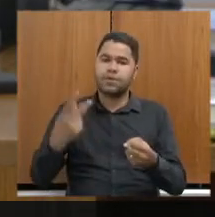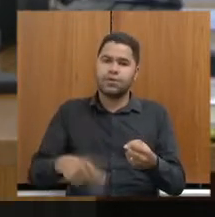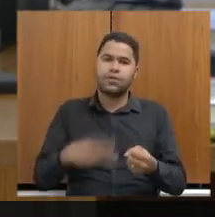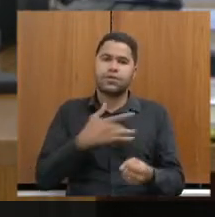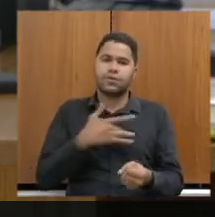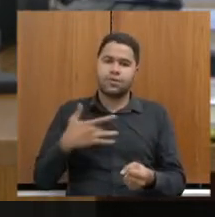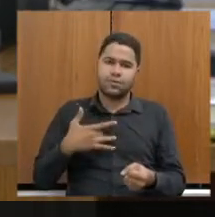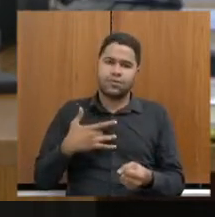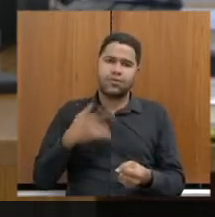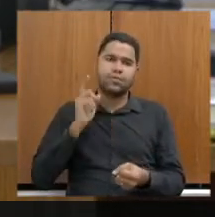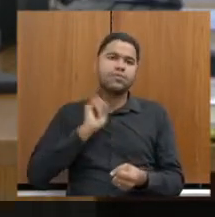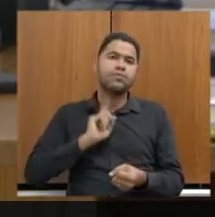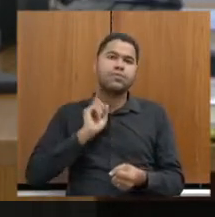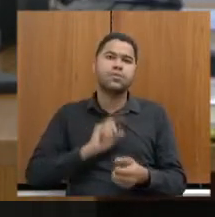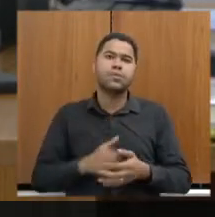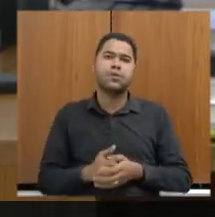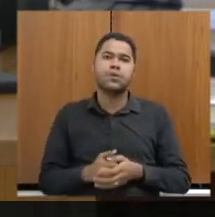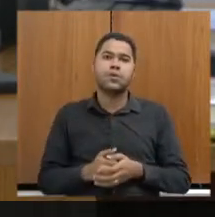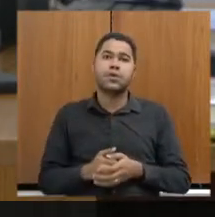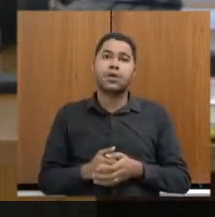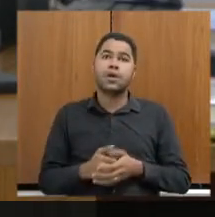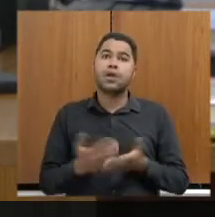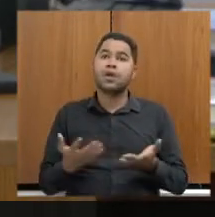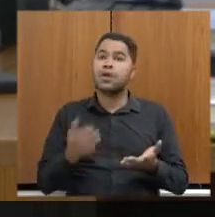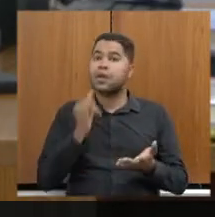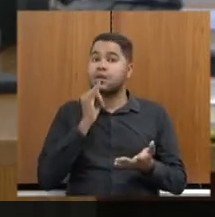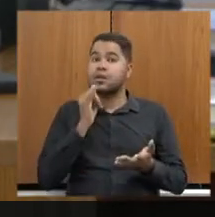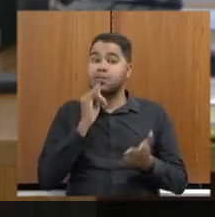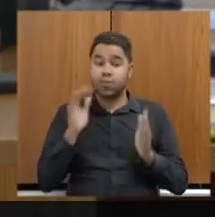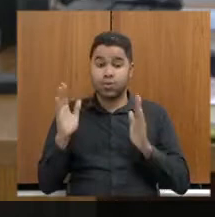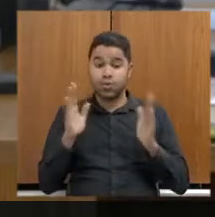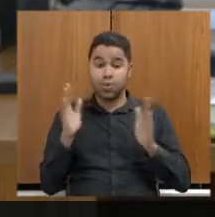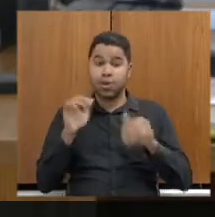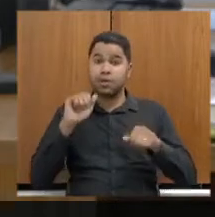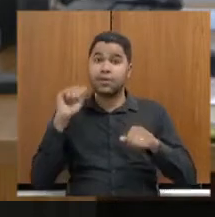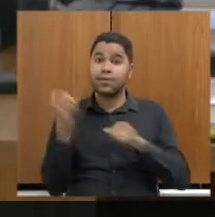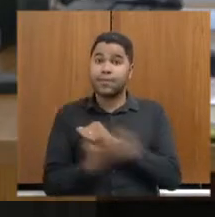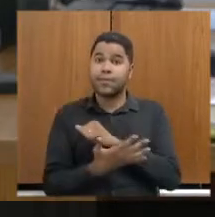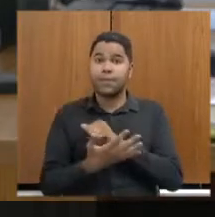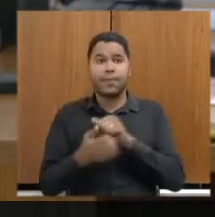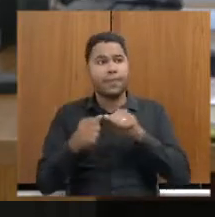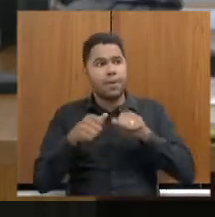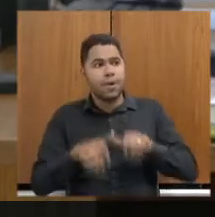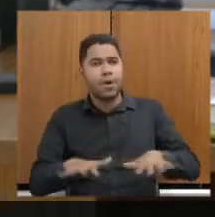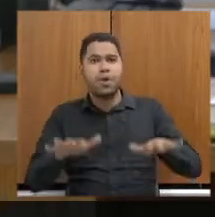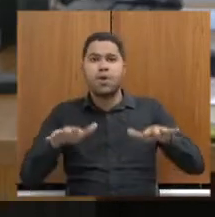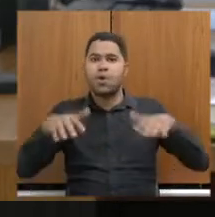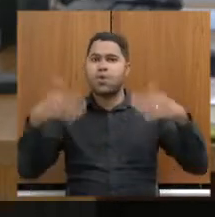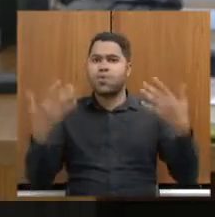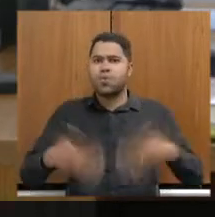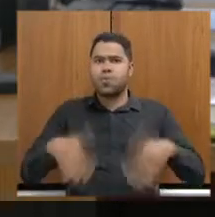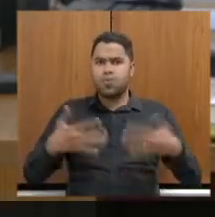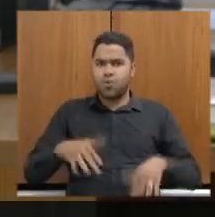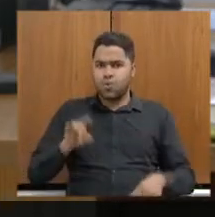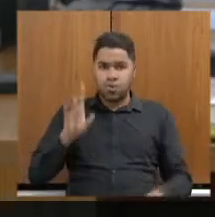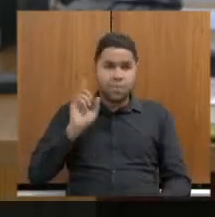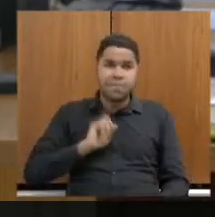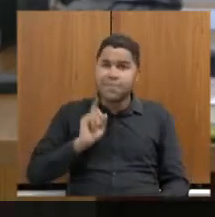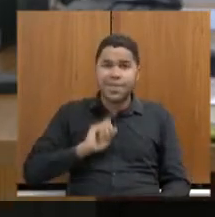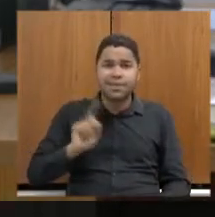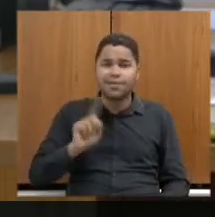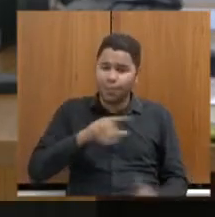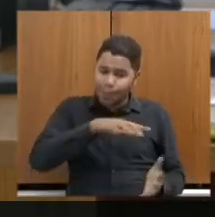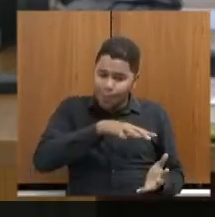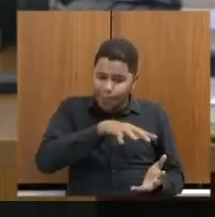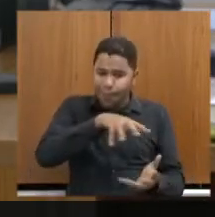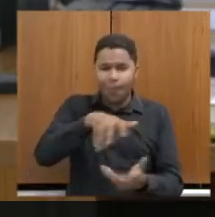Gerais venho ele assumiu a secretaria durante a pandemia um caos nem Minas Gerais não um caos